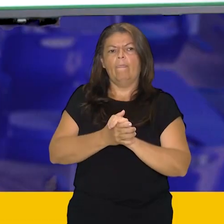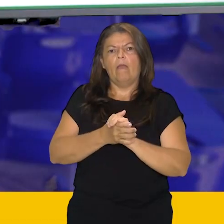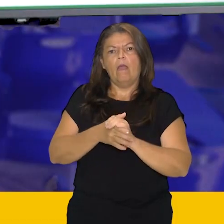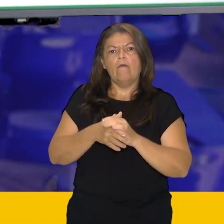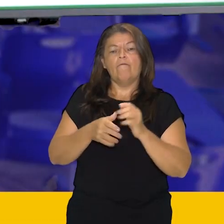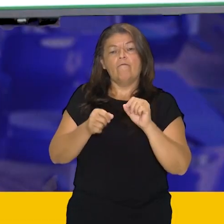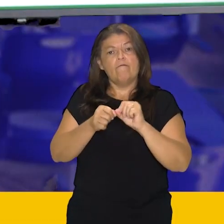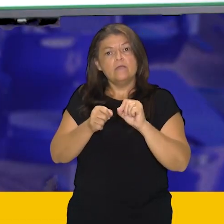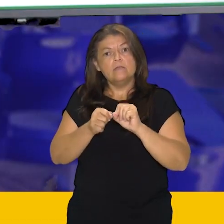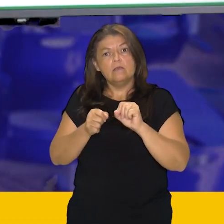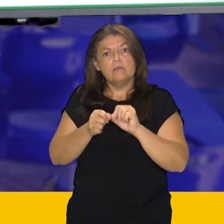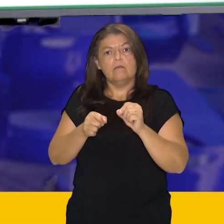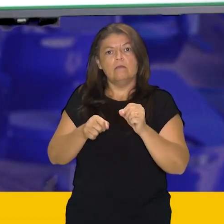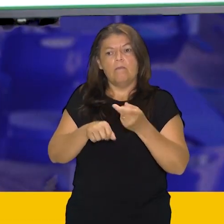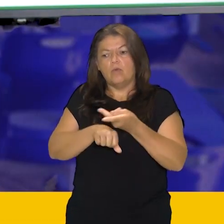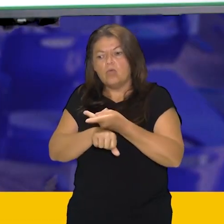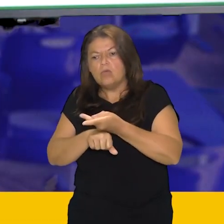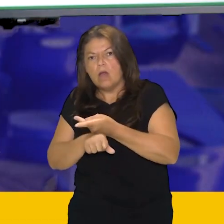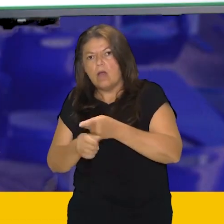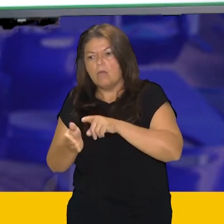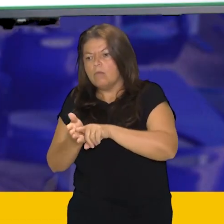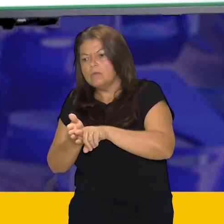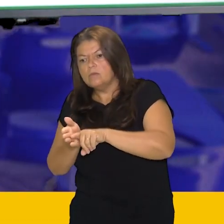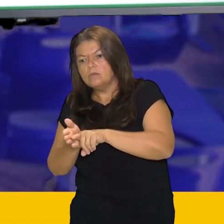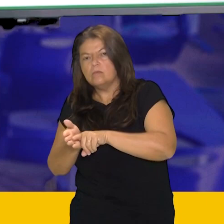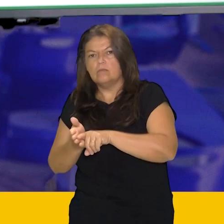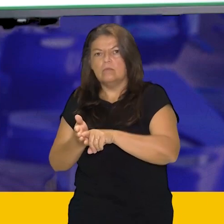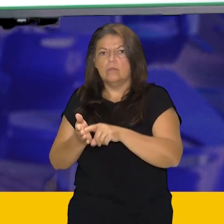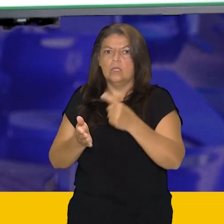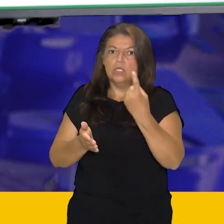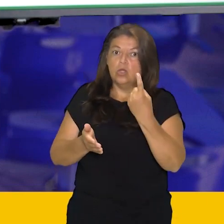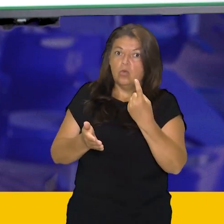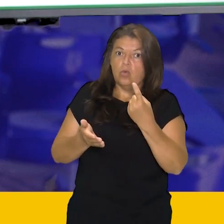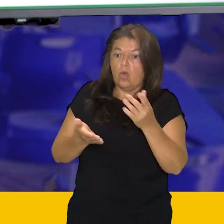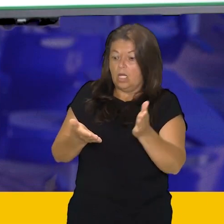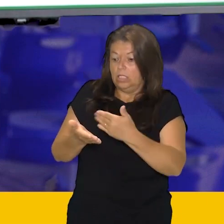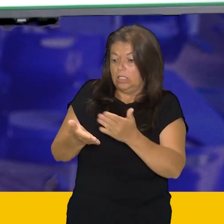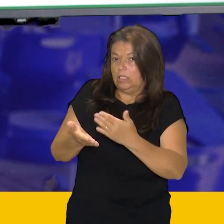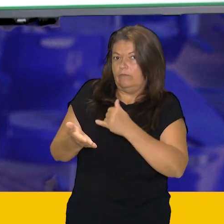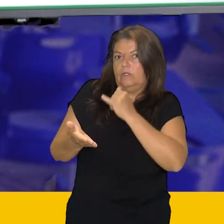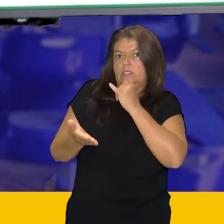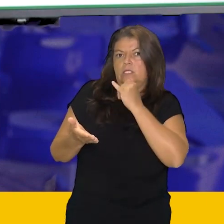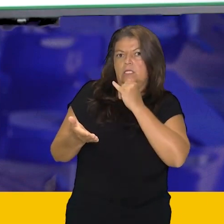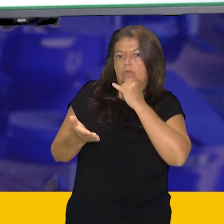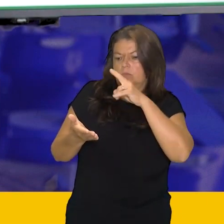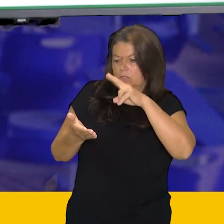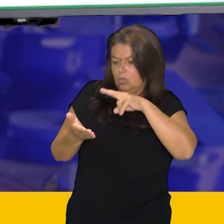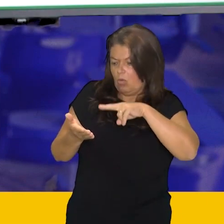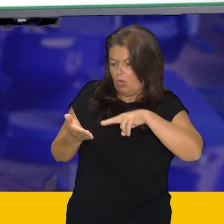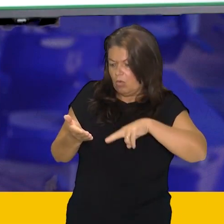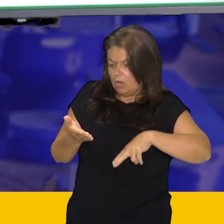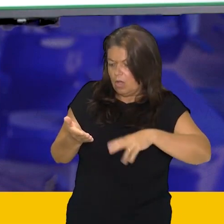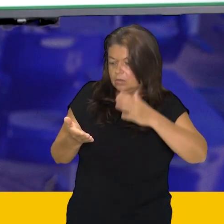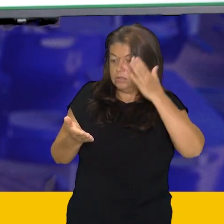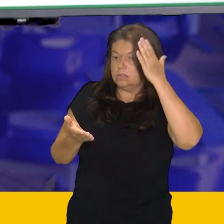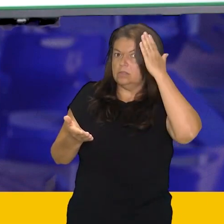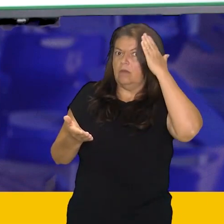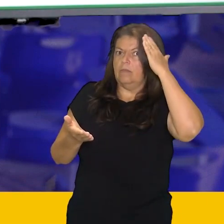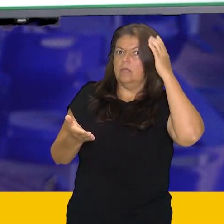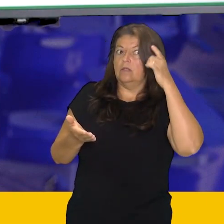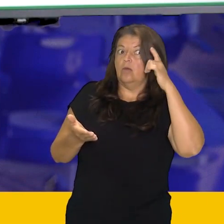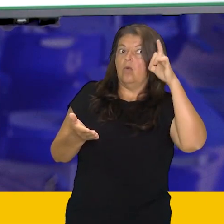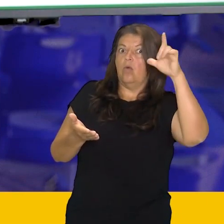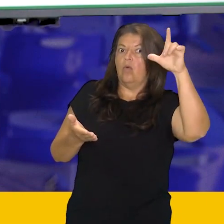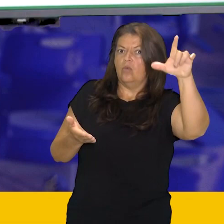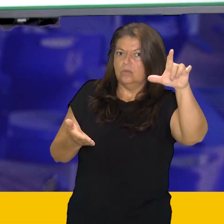os aspectos desse produto. Se eu estou fazendo uma resenha de um livro, por exemplo, eu preciso conhecer outras obras